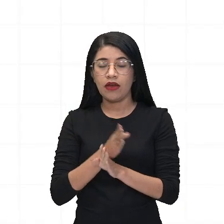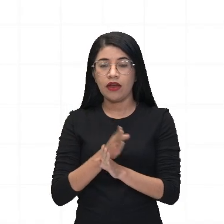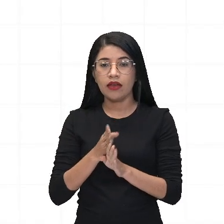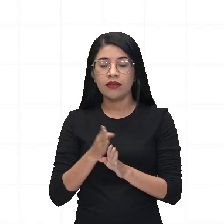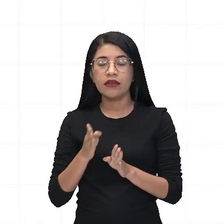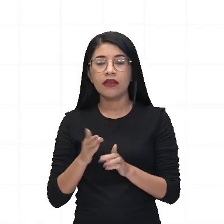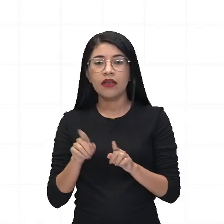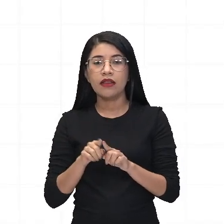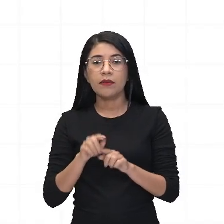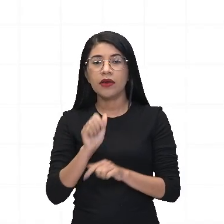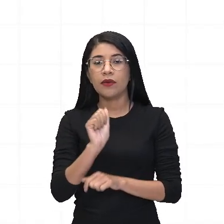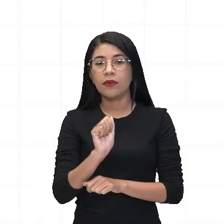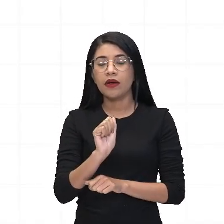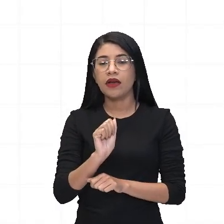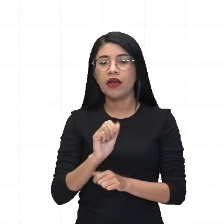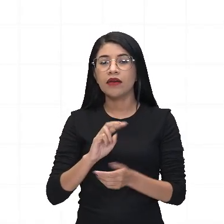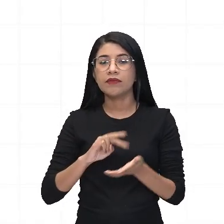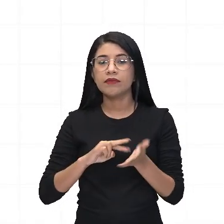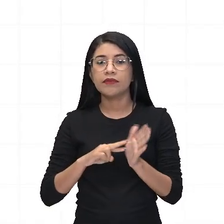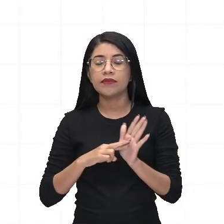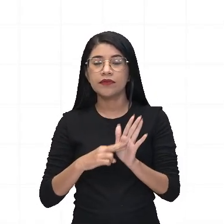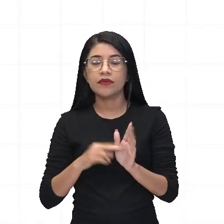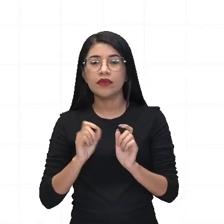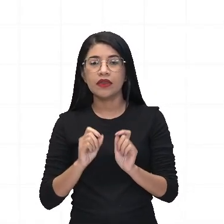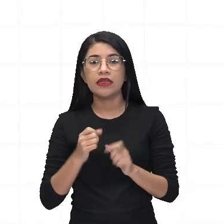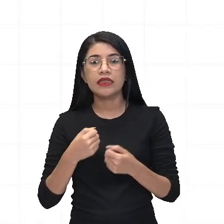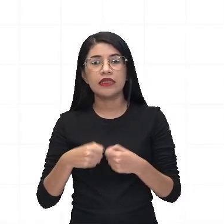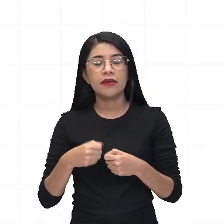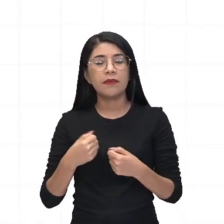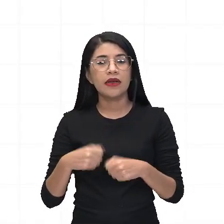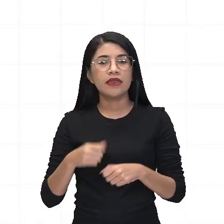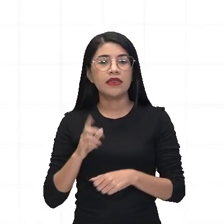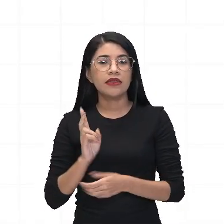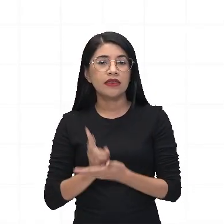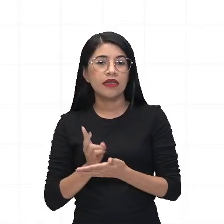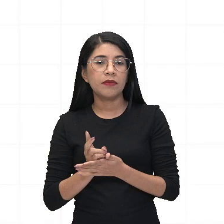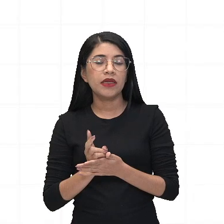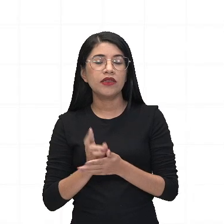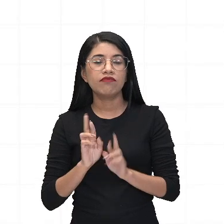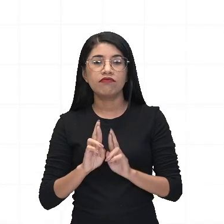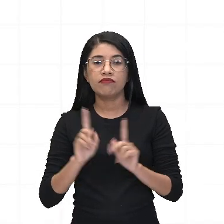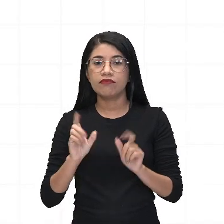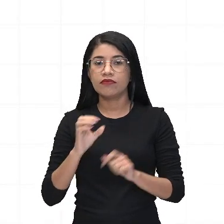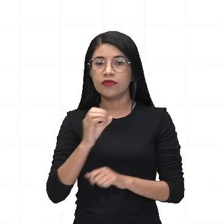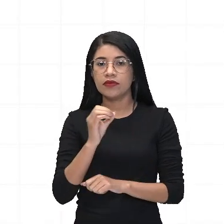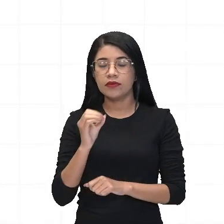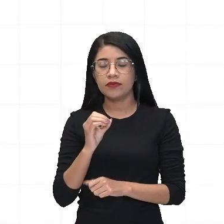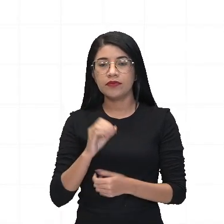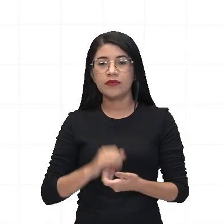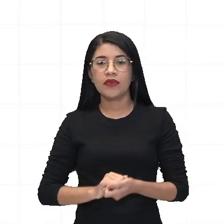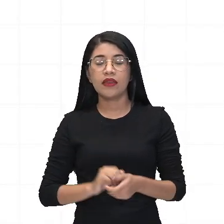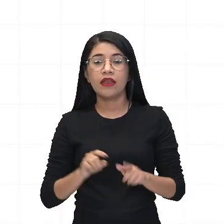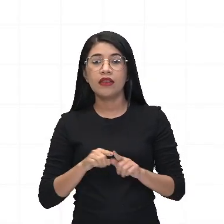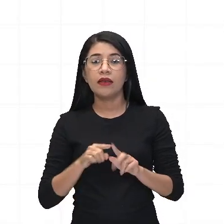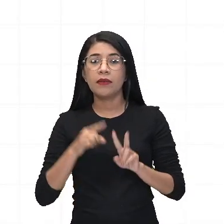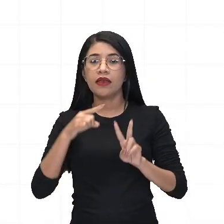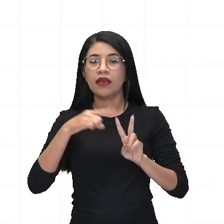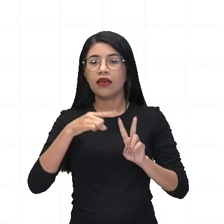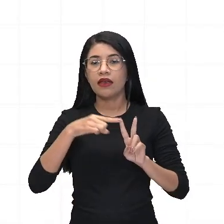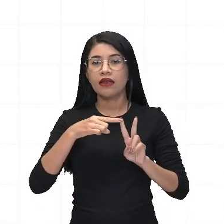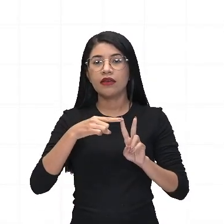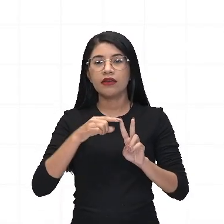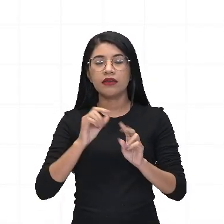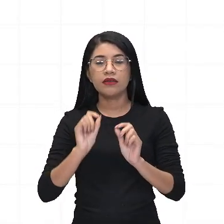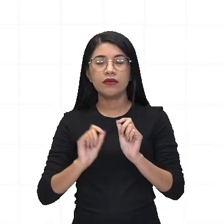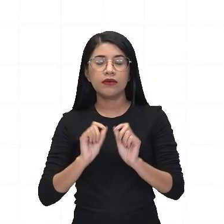a, esse azinho aí que está do lado do x, sempre tem que ser diferente de zero. Também nós temos aí a raiz de uma função afim,